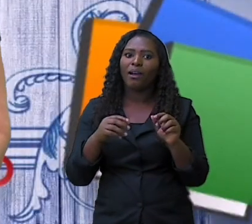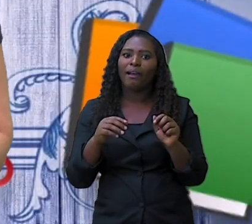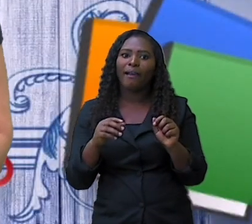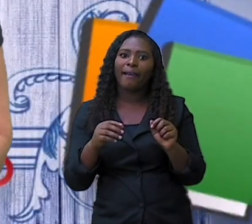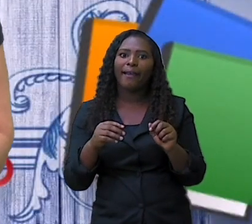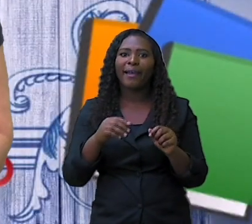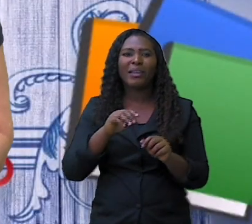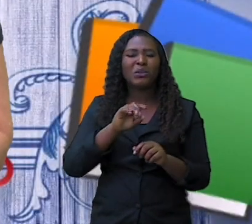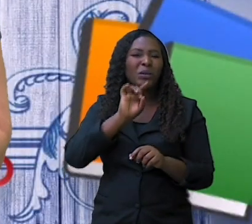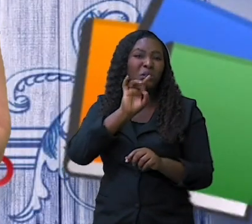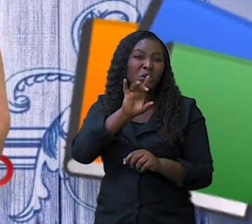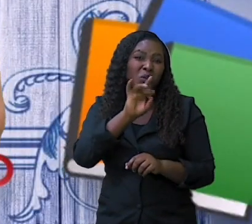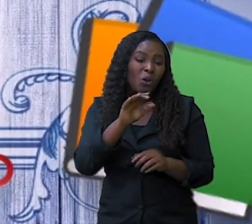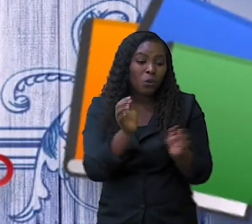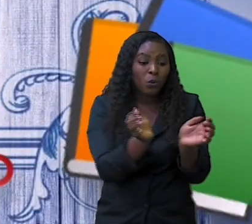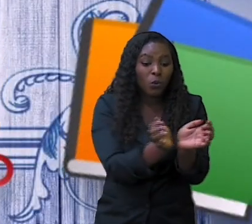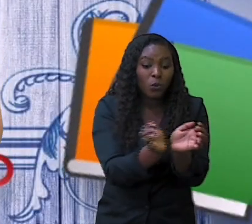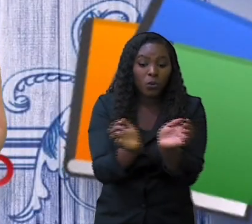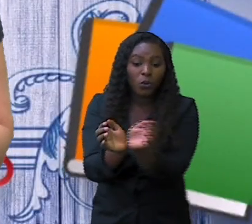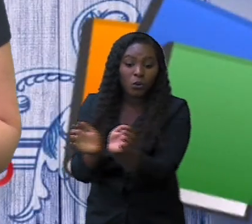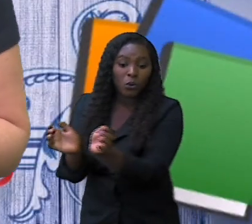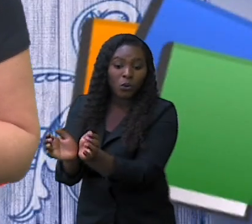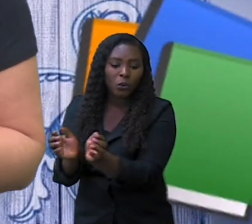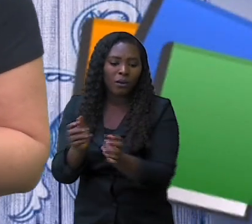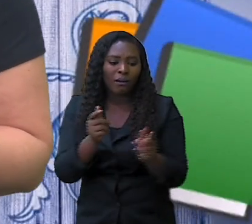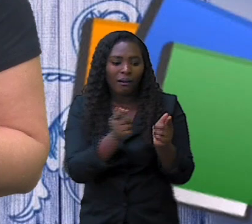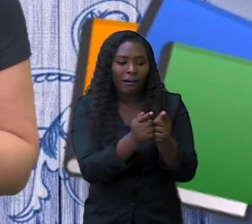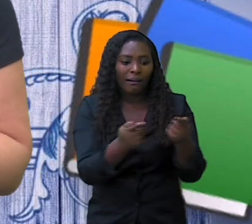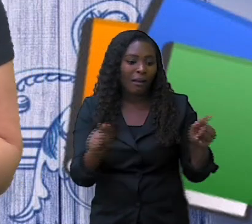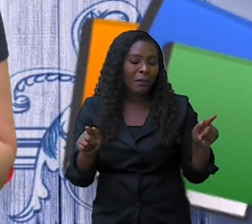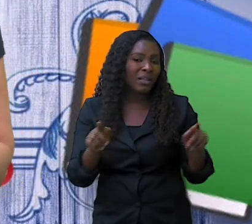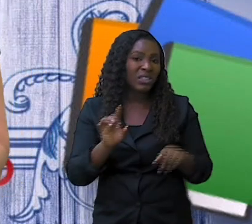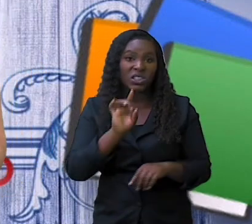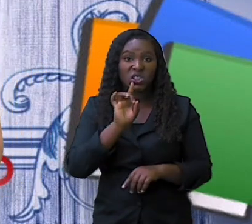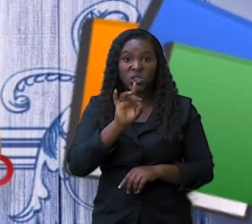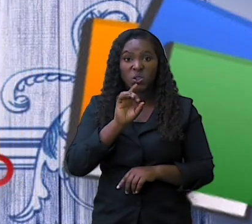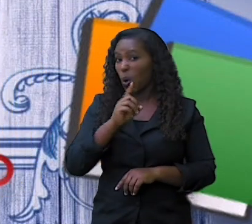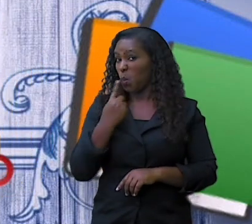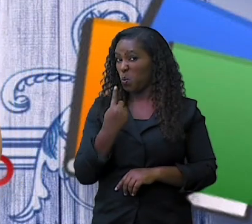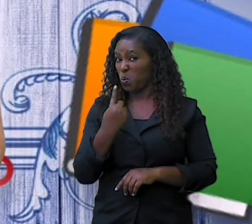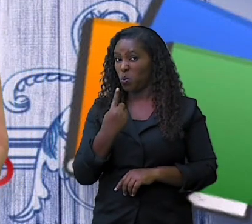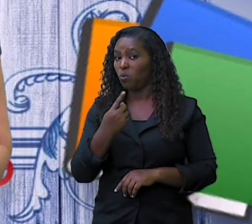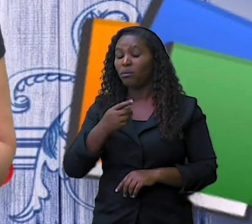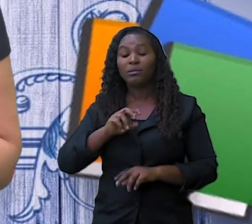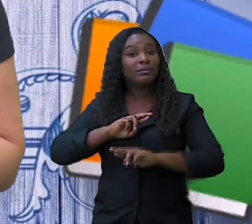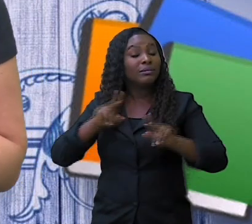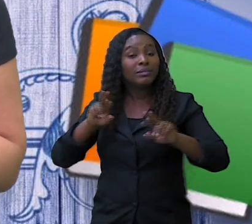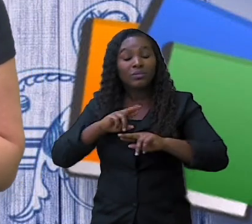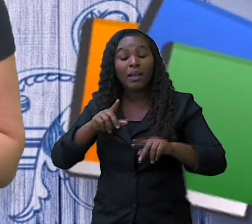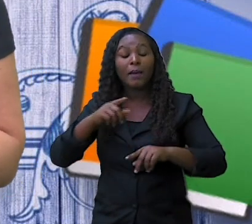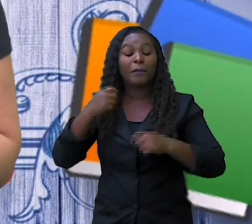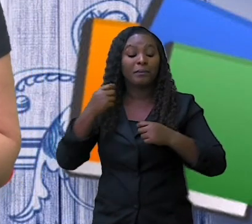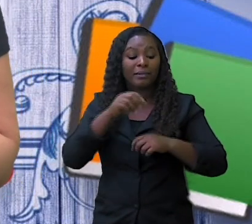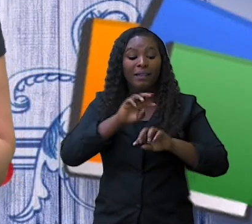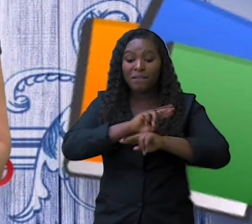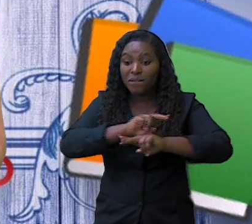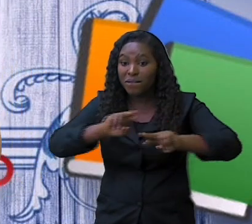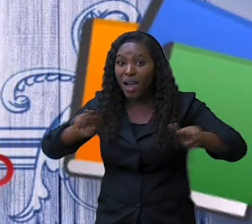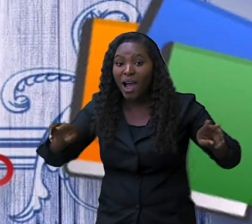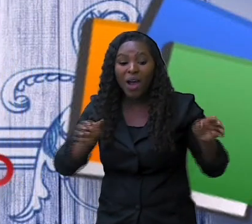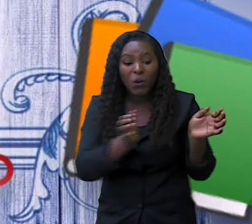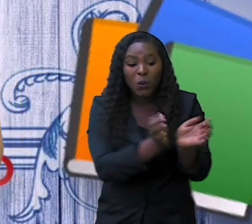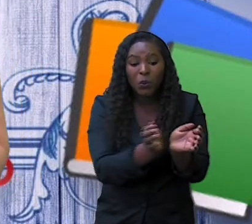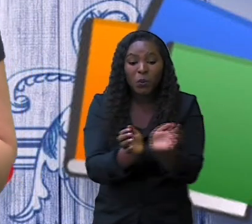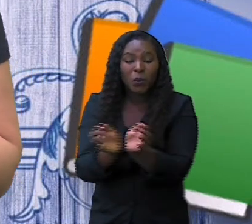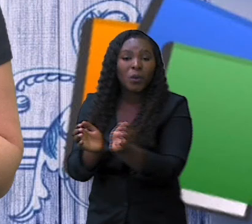classes contempladas aí. Para identificá-las é preciso o quê? Analisar muito bem, porque vai